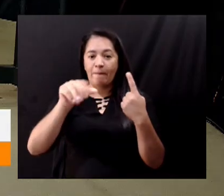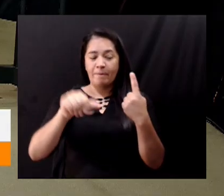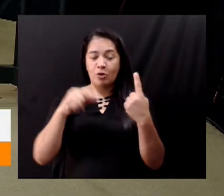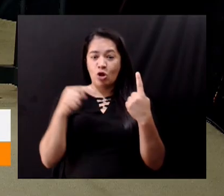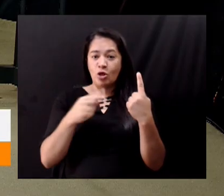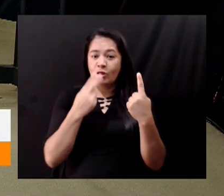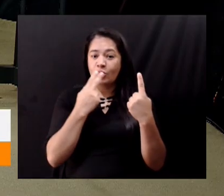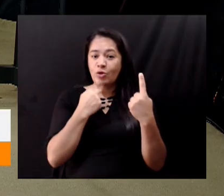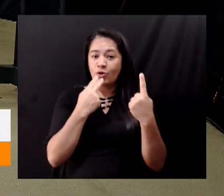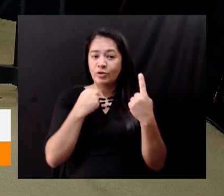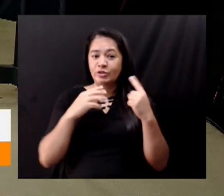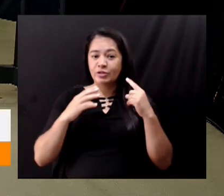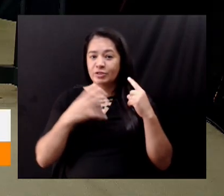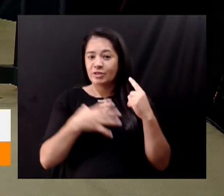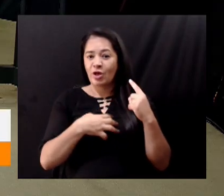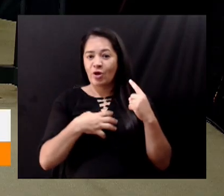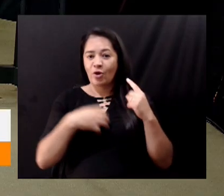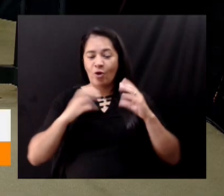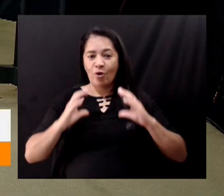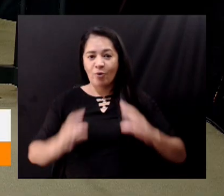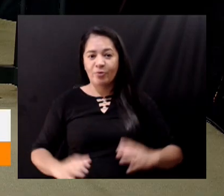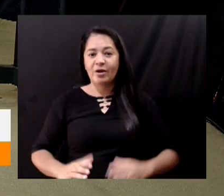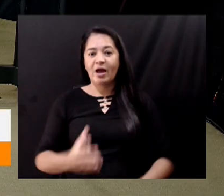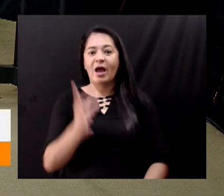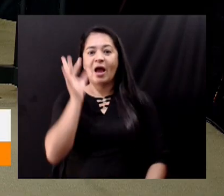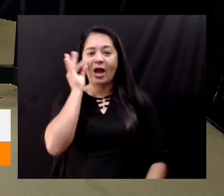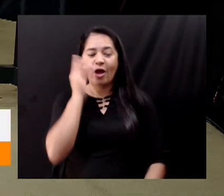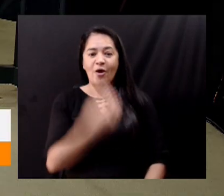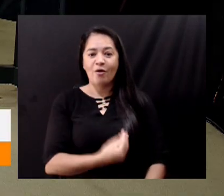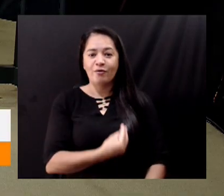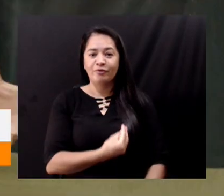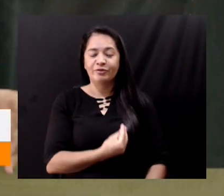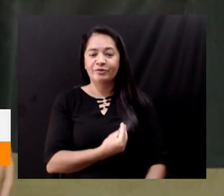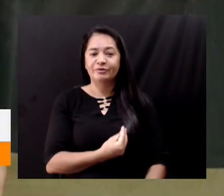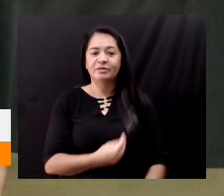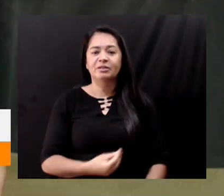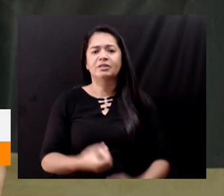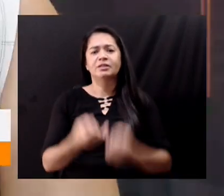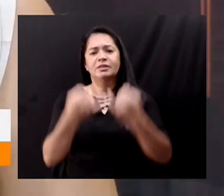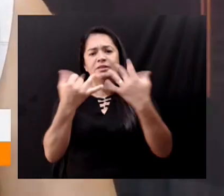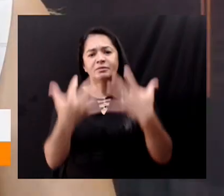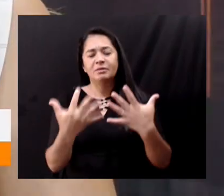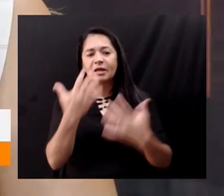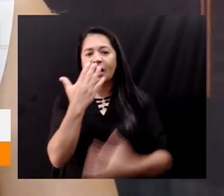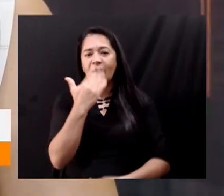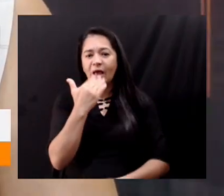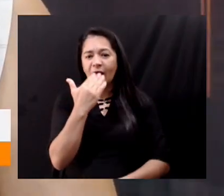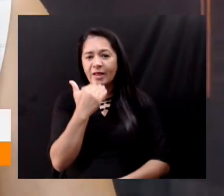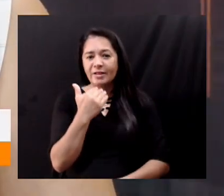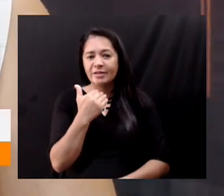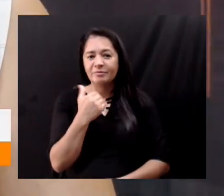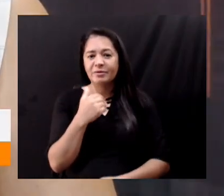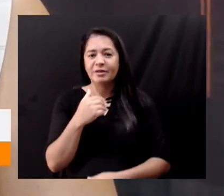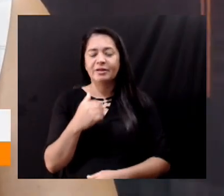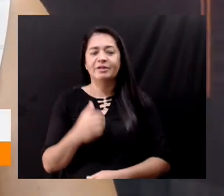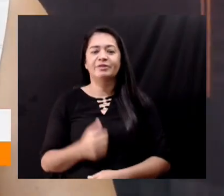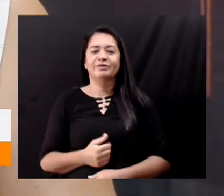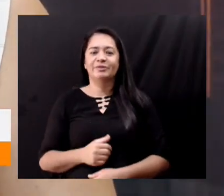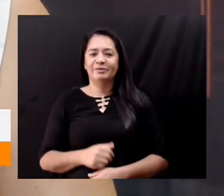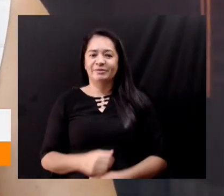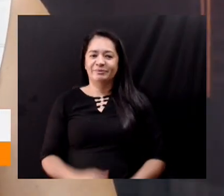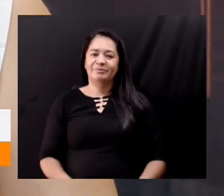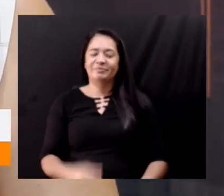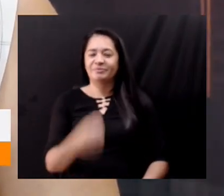com a gente ao vivo aqui no estúdio para falar sobre alimentos que viciam. Muito bom dia, obrigada pela sua participação. Bom dia, eu que agradeço